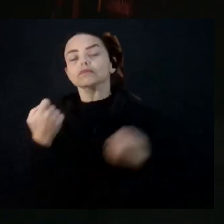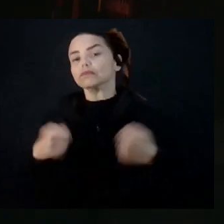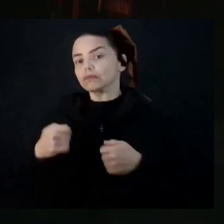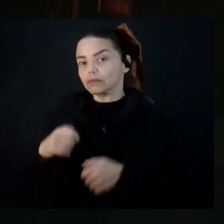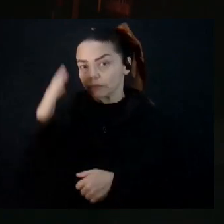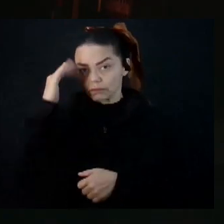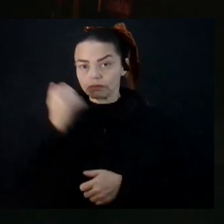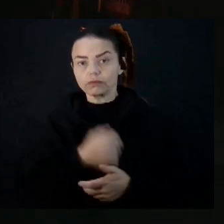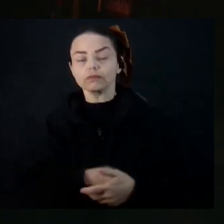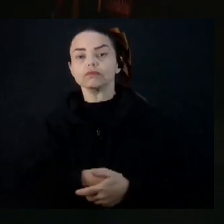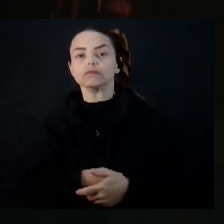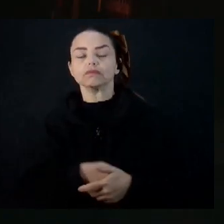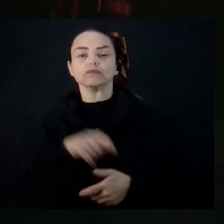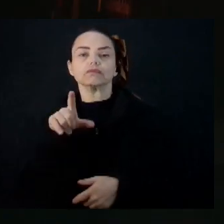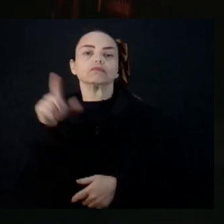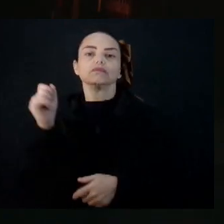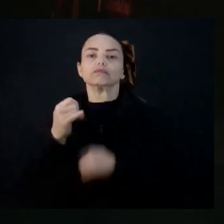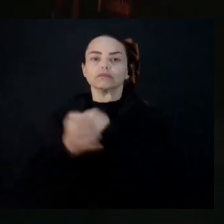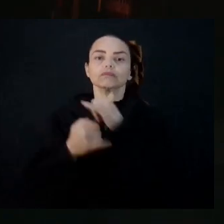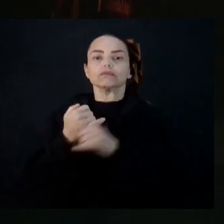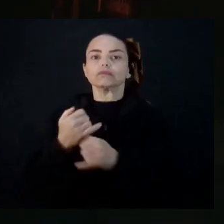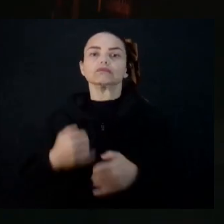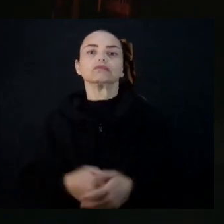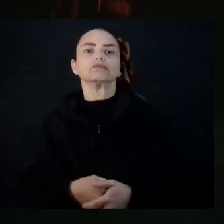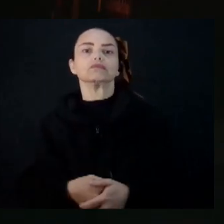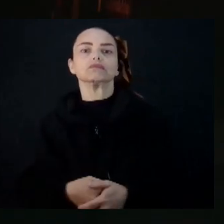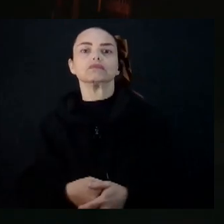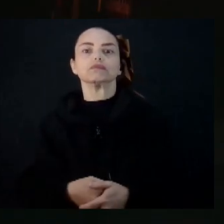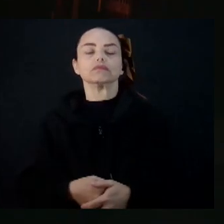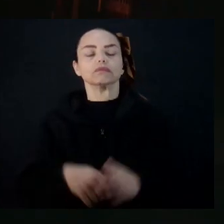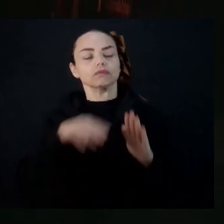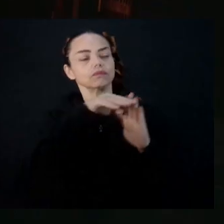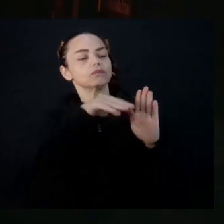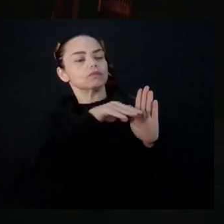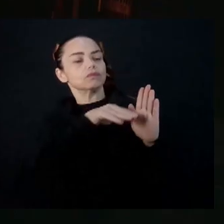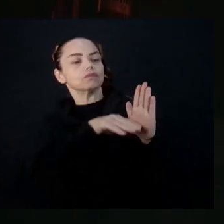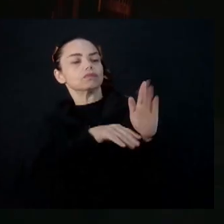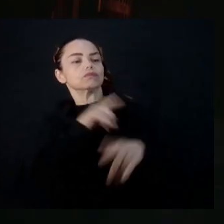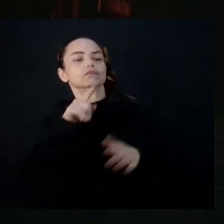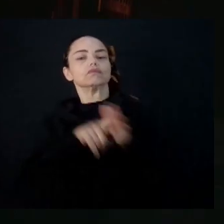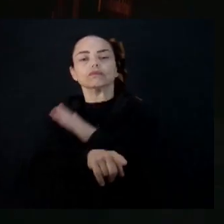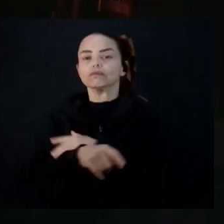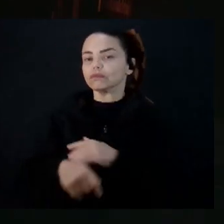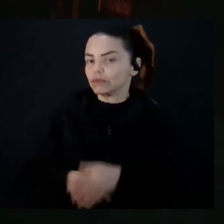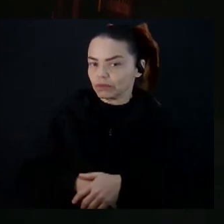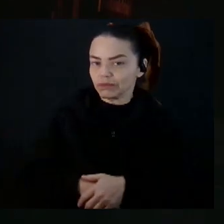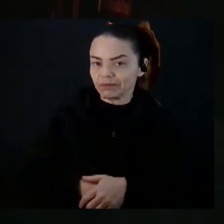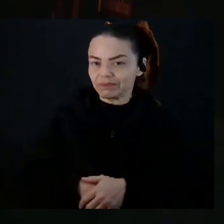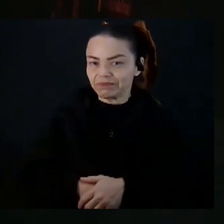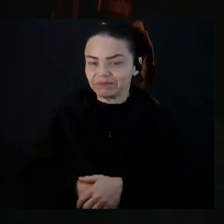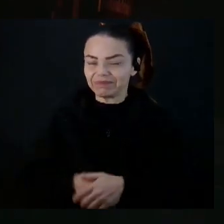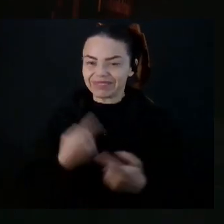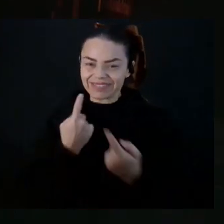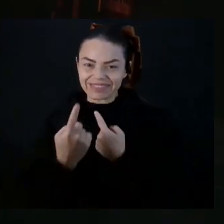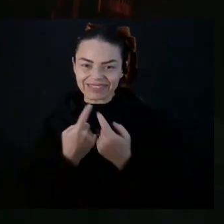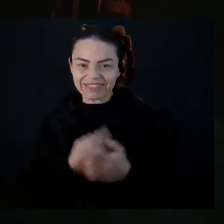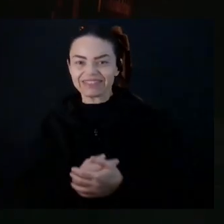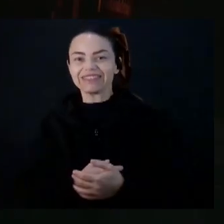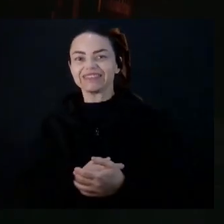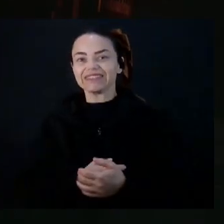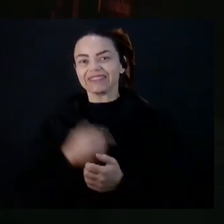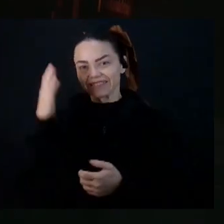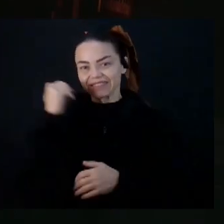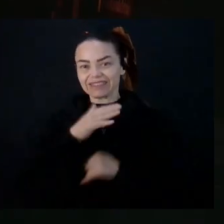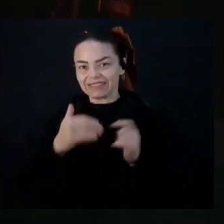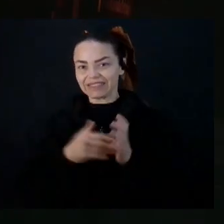aí da internet para você fazer uma listinha aí de perguntas e iniciar o diálogo aí com a sua criança para saber tudo que está acontecendo